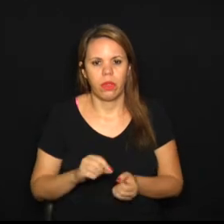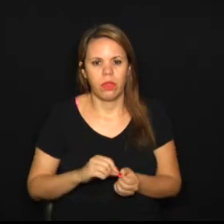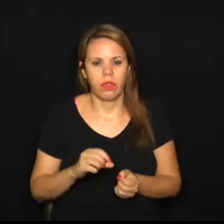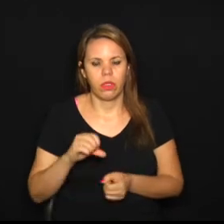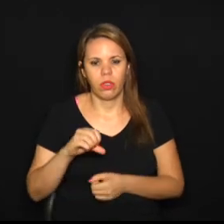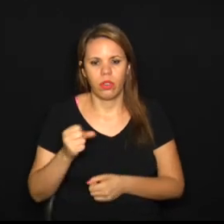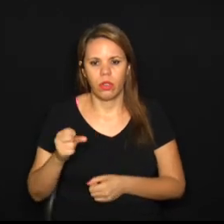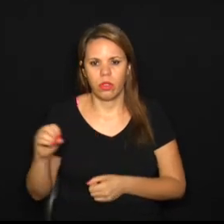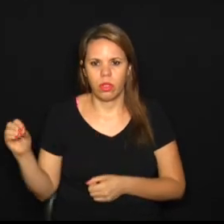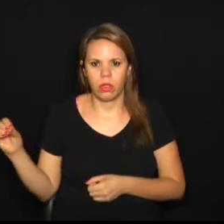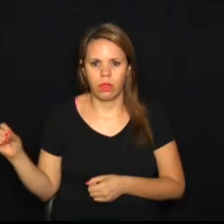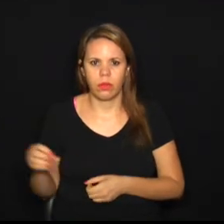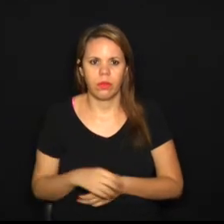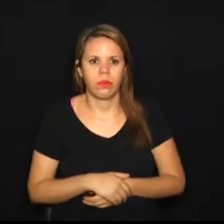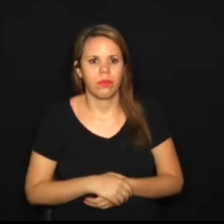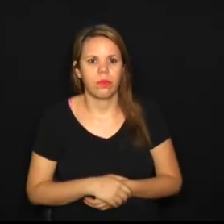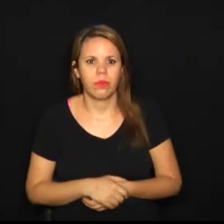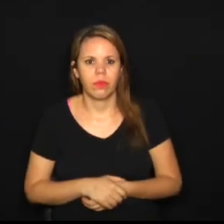4.806.800.000.